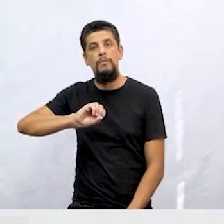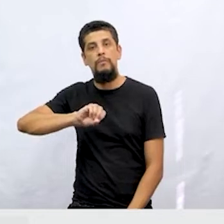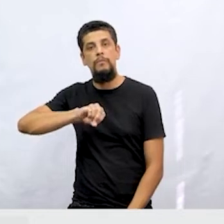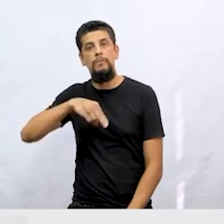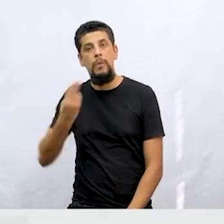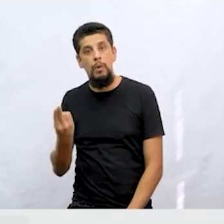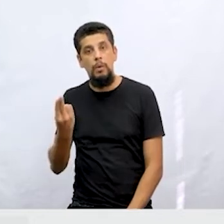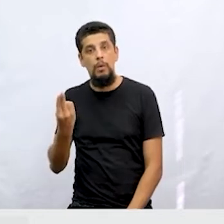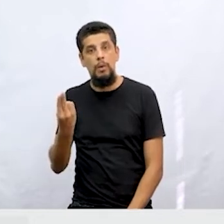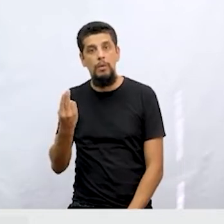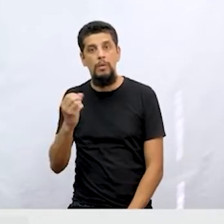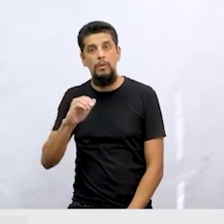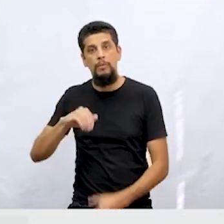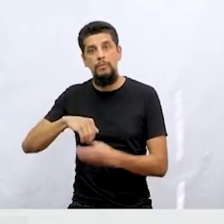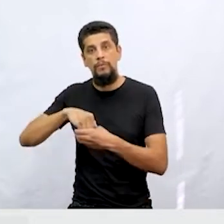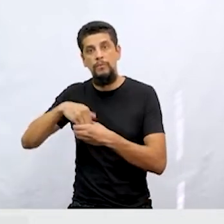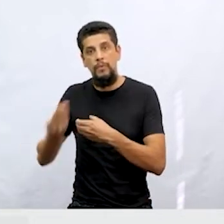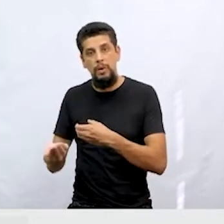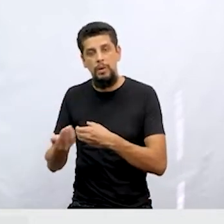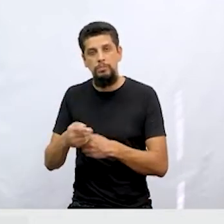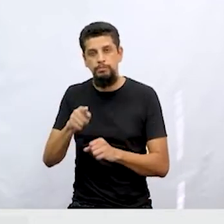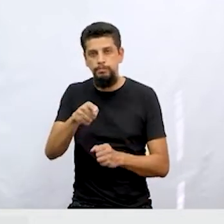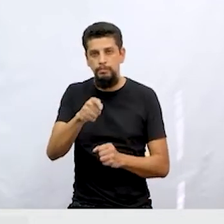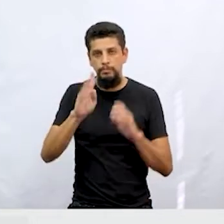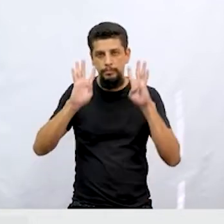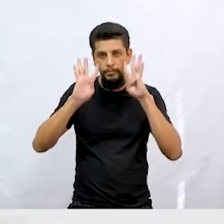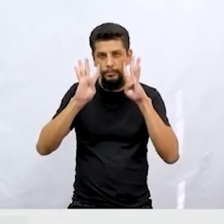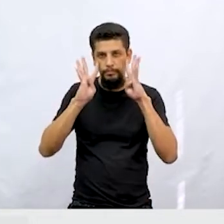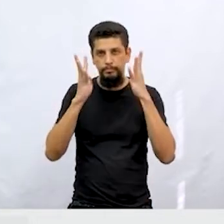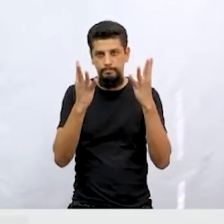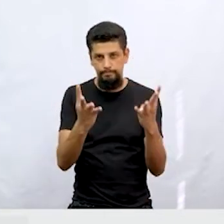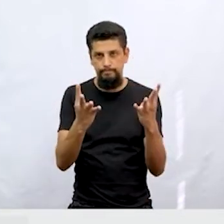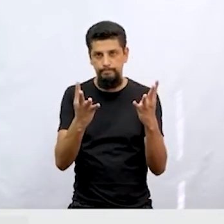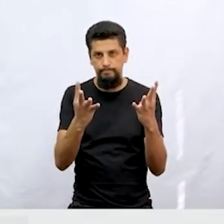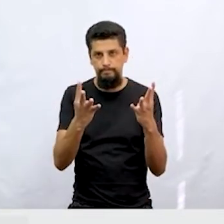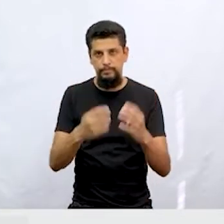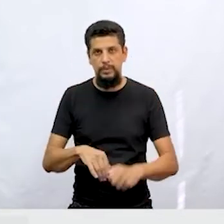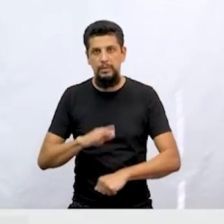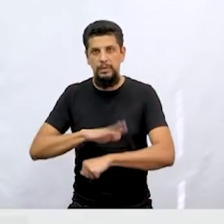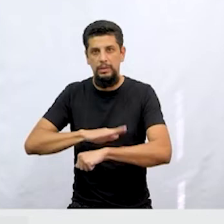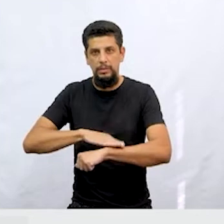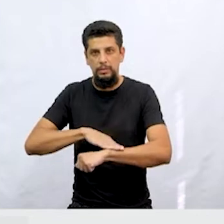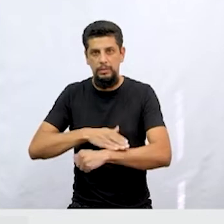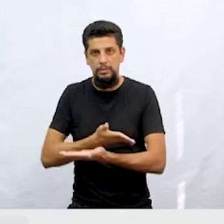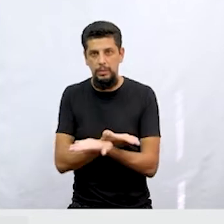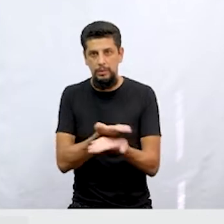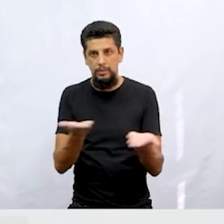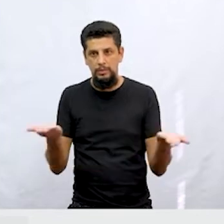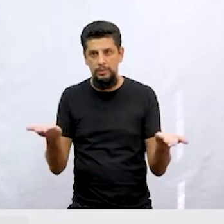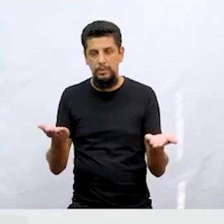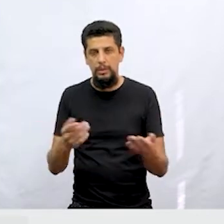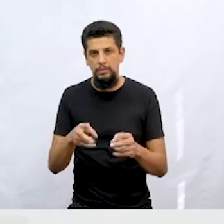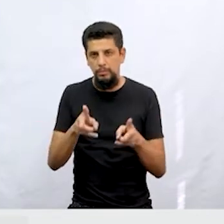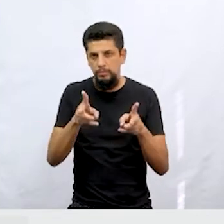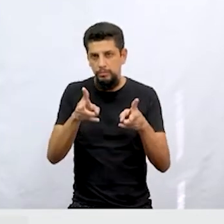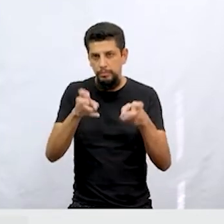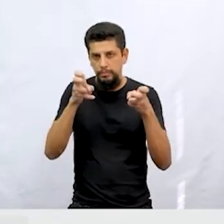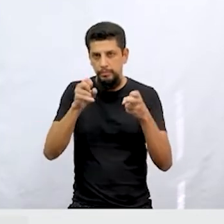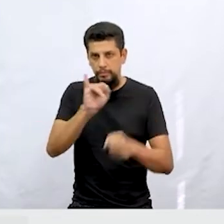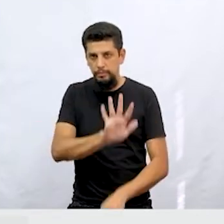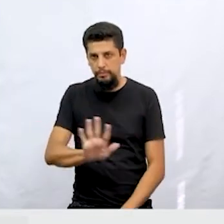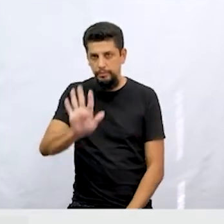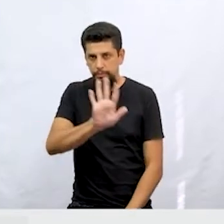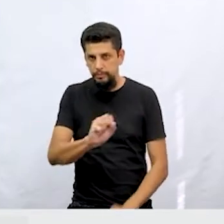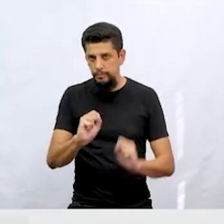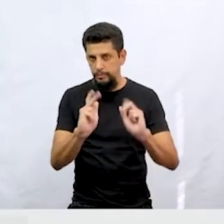do quadradinho? Olhem lá. Prestem bastante atenção. Vou dar um tempo para vocês